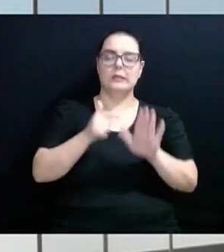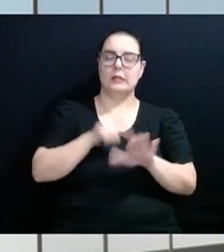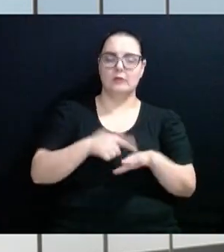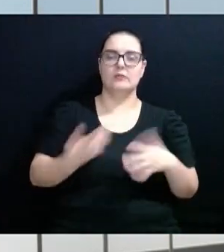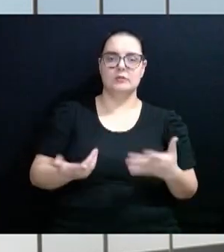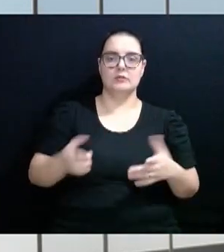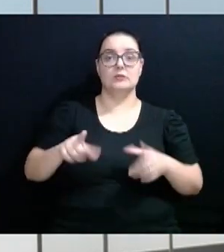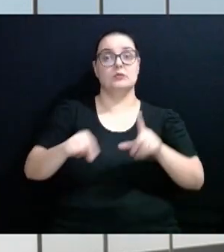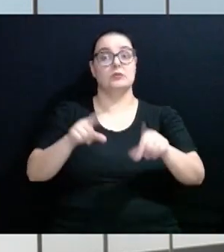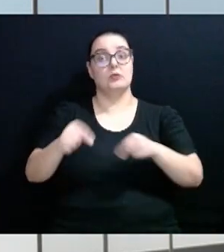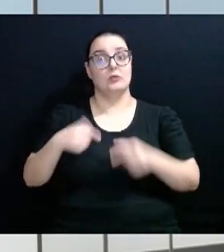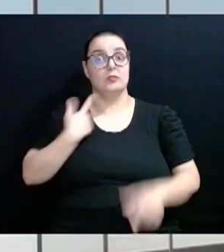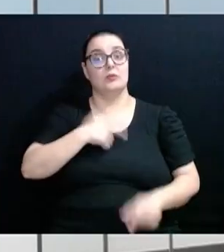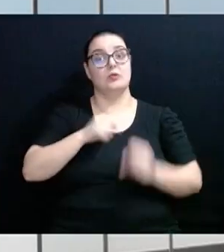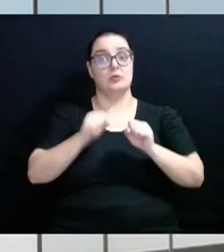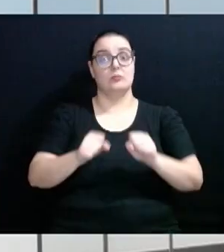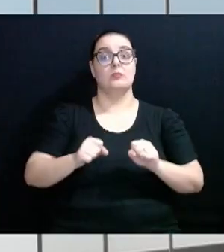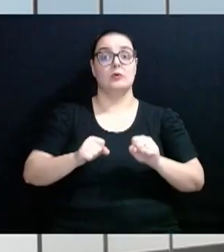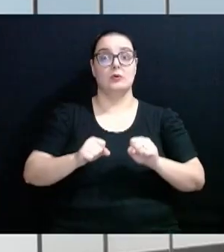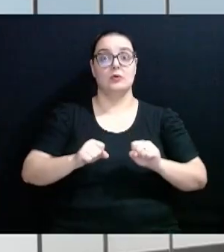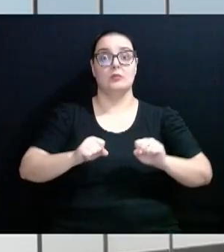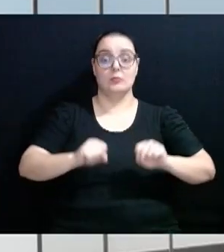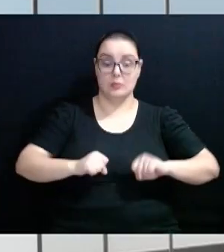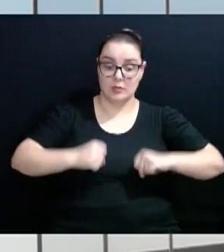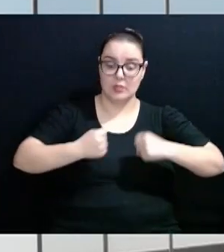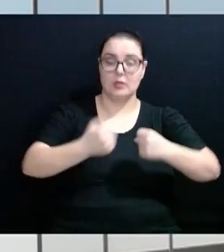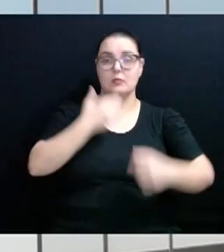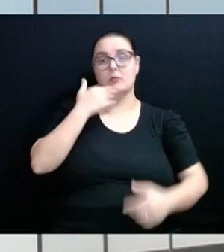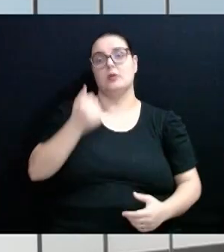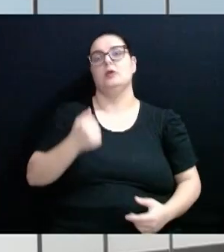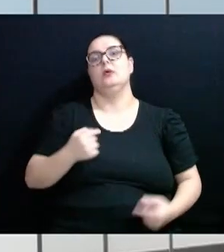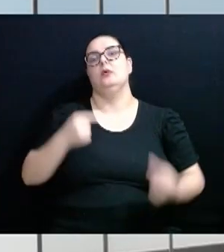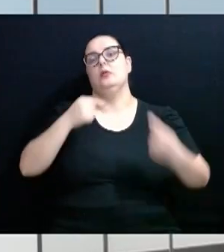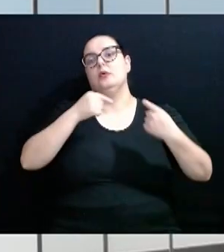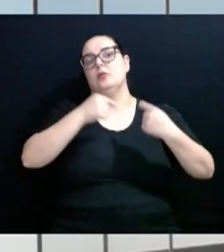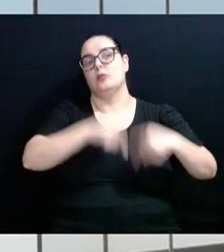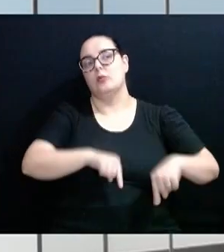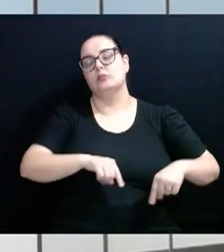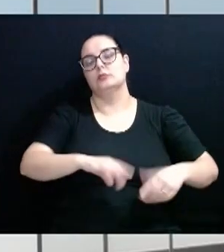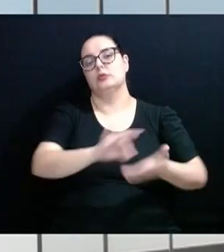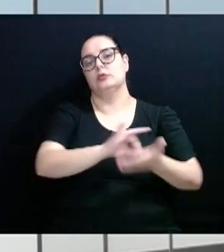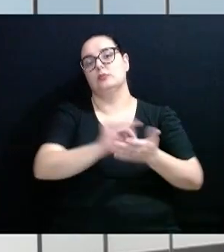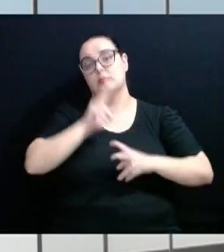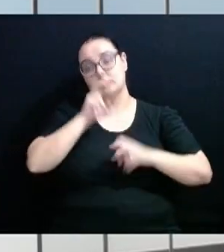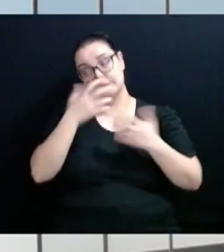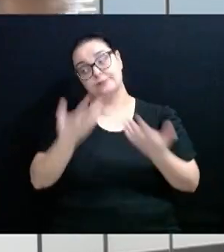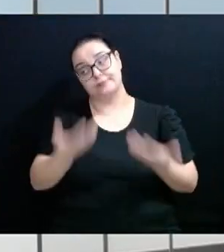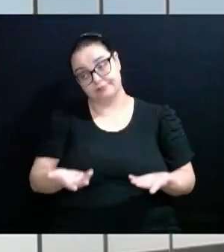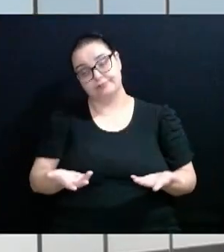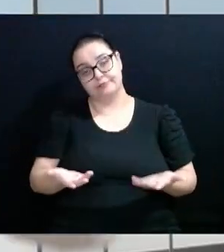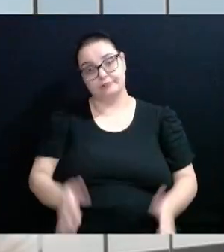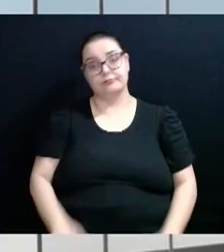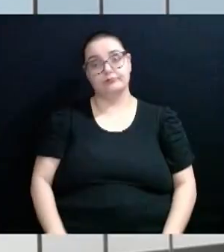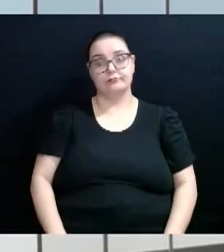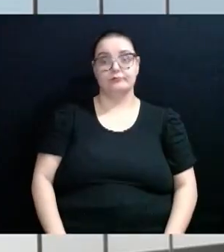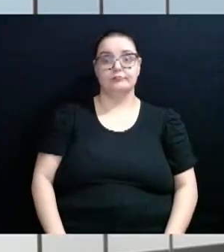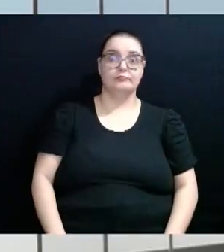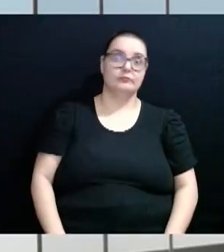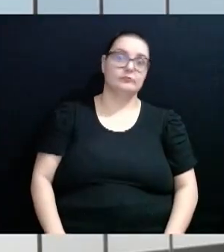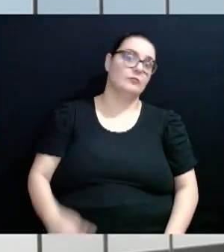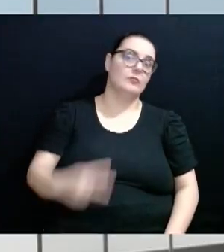nós podemos lutar melhor contra um inimigo que é mais forte. Então nós não podemos sair